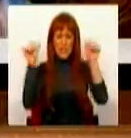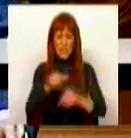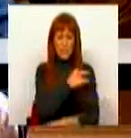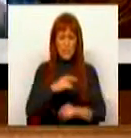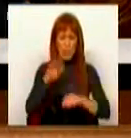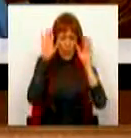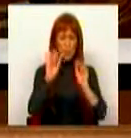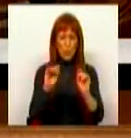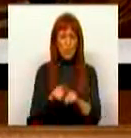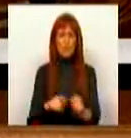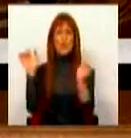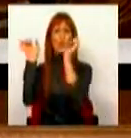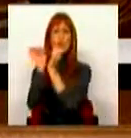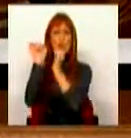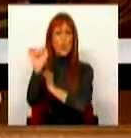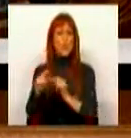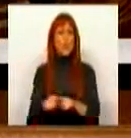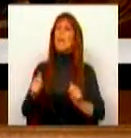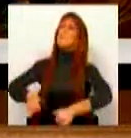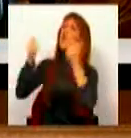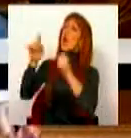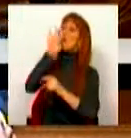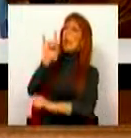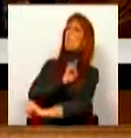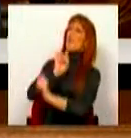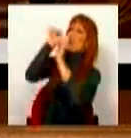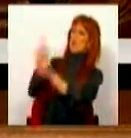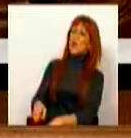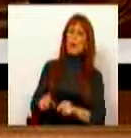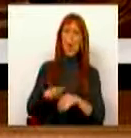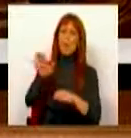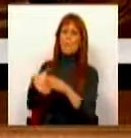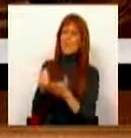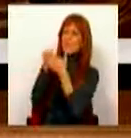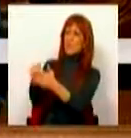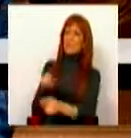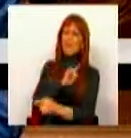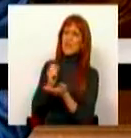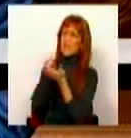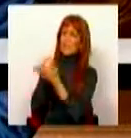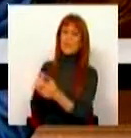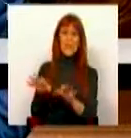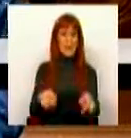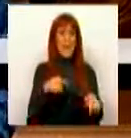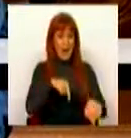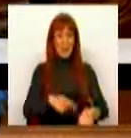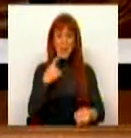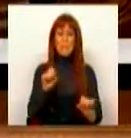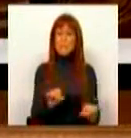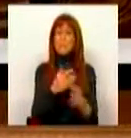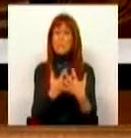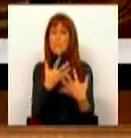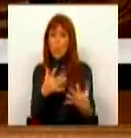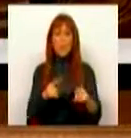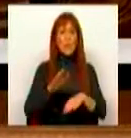saúde, educação, segurança social são melhores se forem privatizados ou participados por privados, como aqui ficou bem